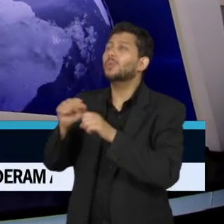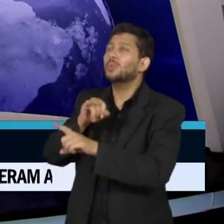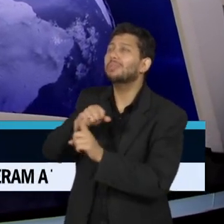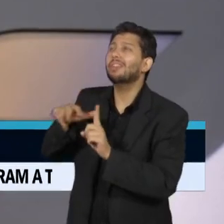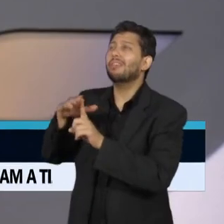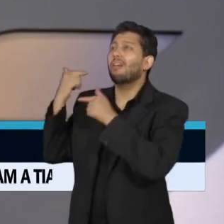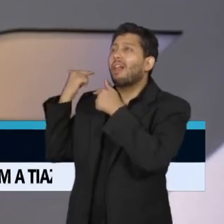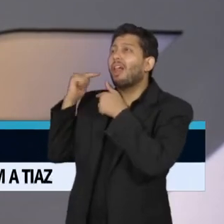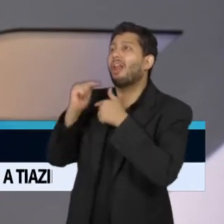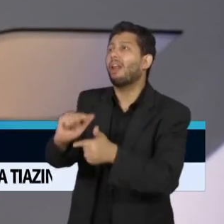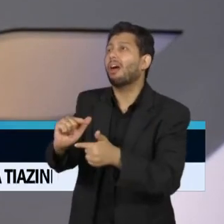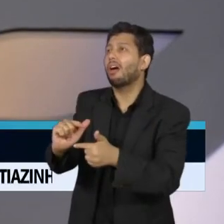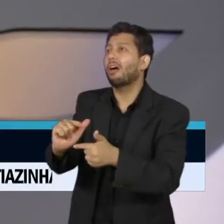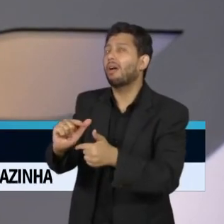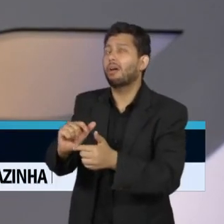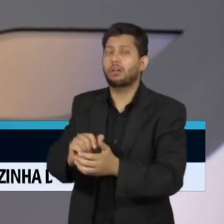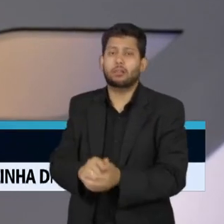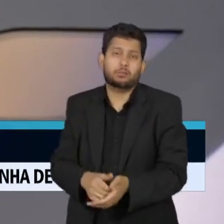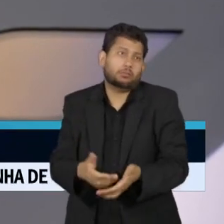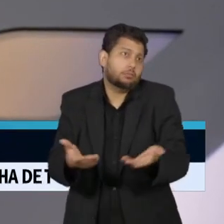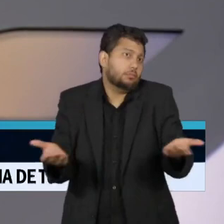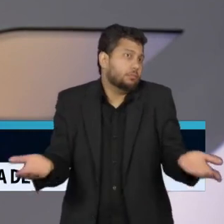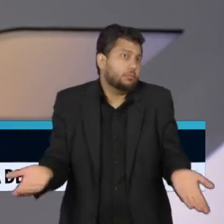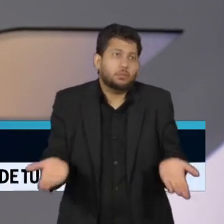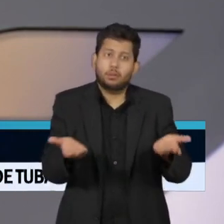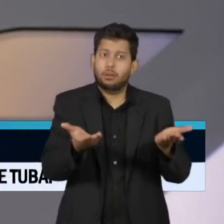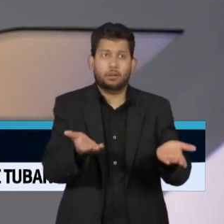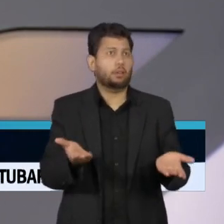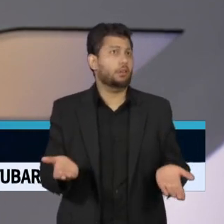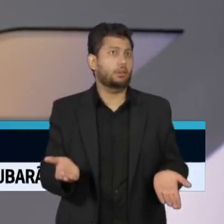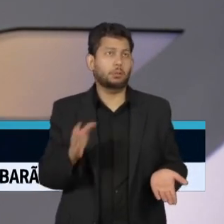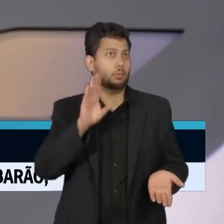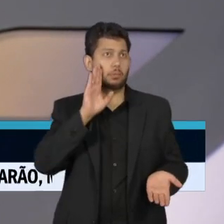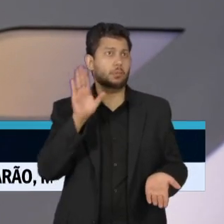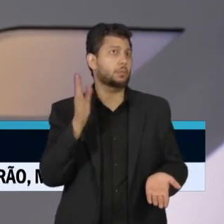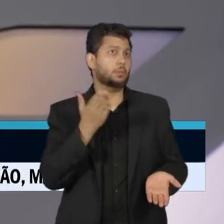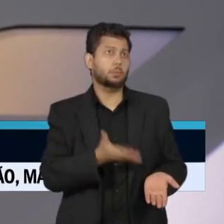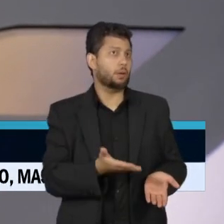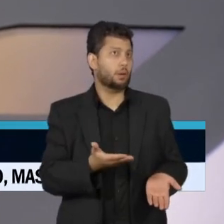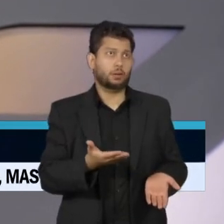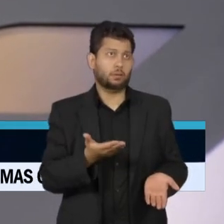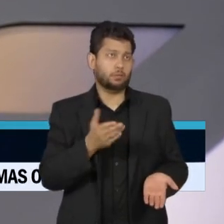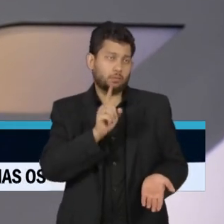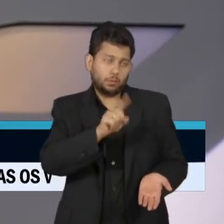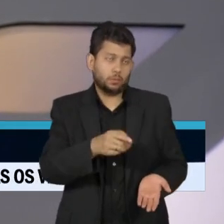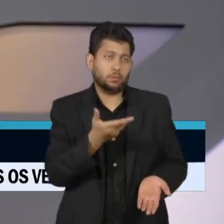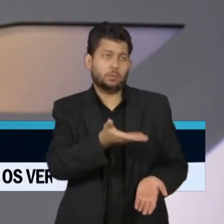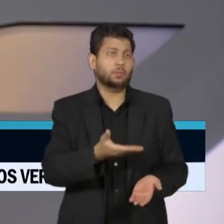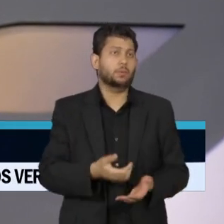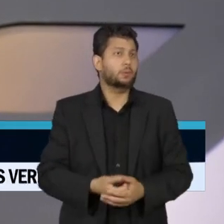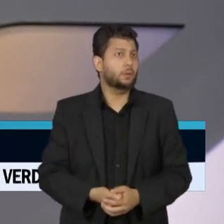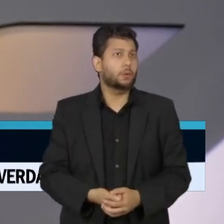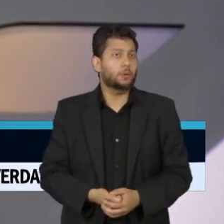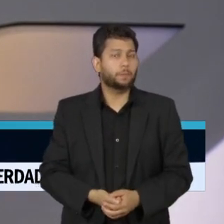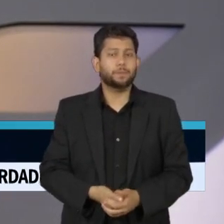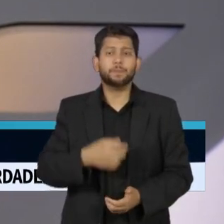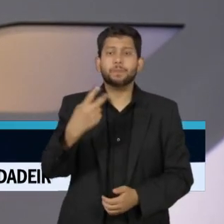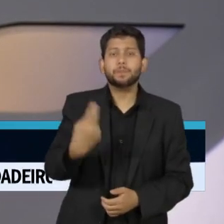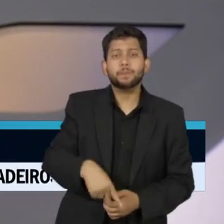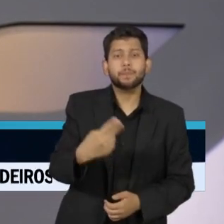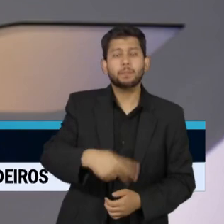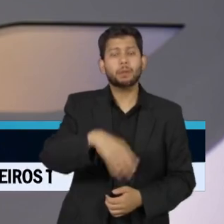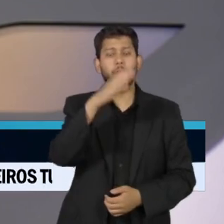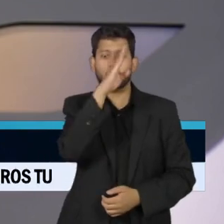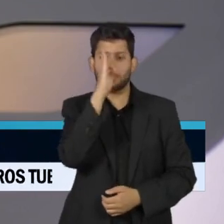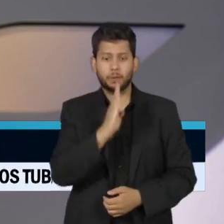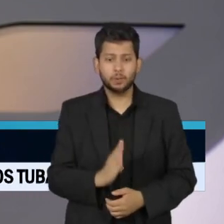sociedade? Não, sem dúvida, essa é uma das forças mais importantes, né? O Brasil,